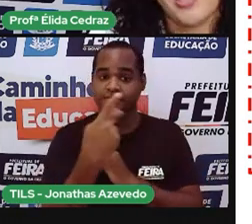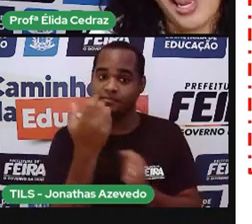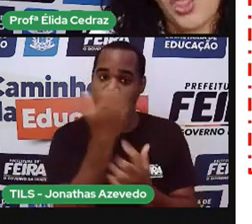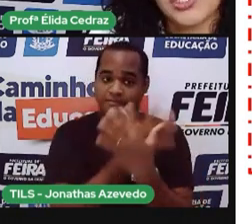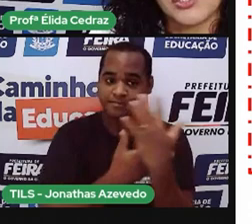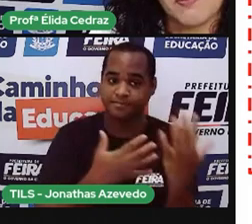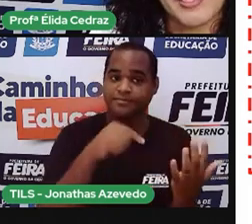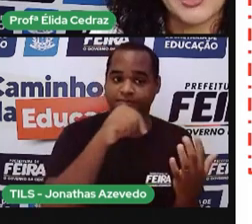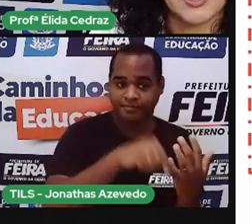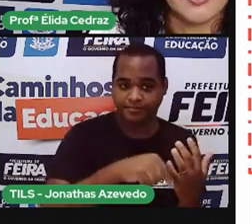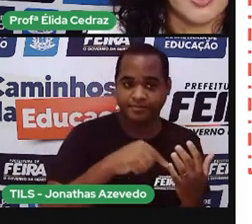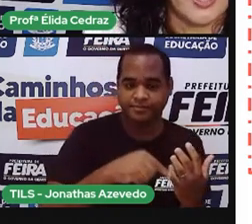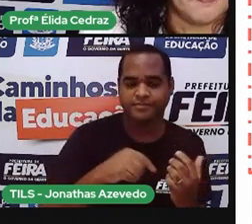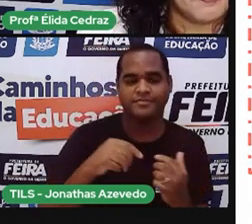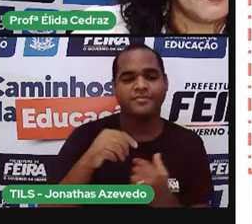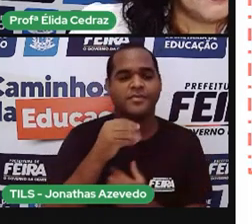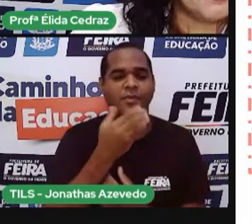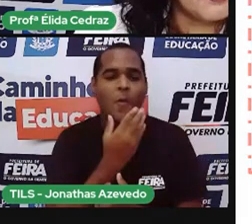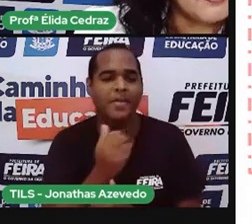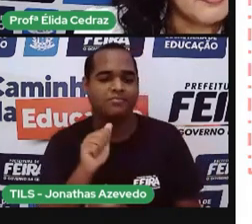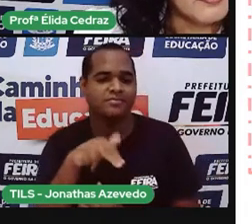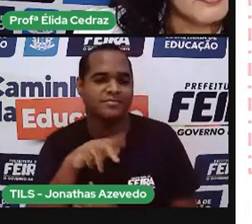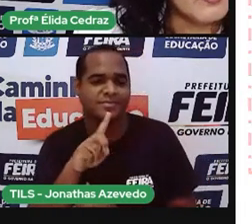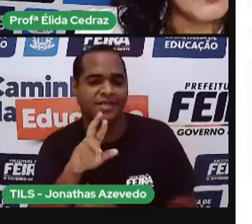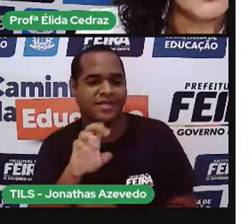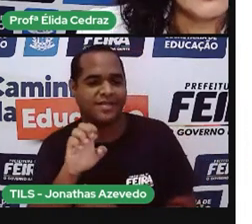música, a loja do Mestre André.